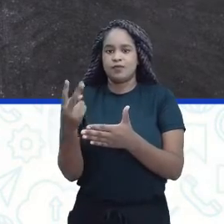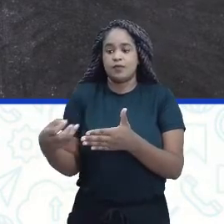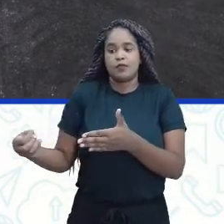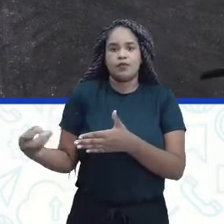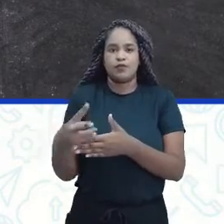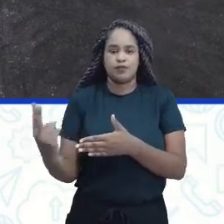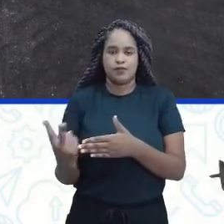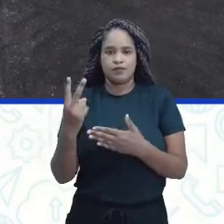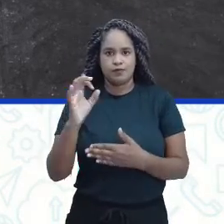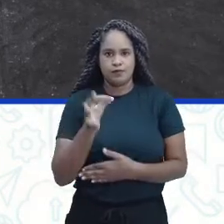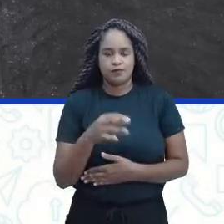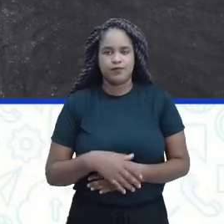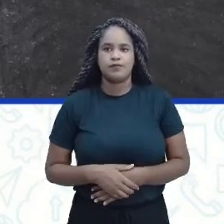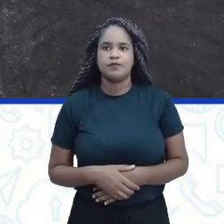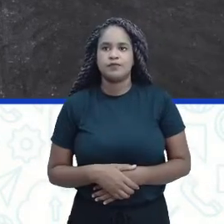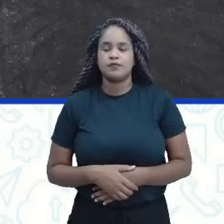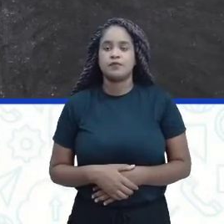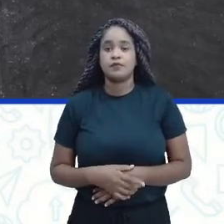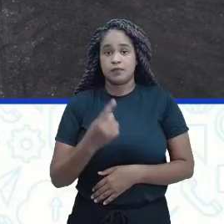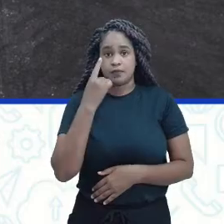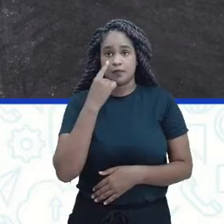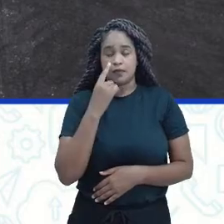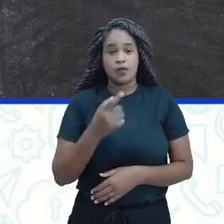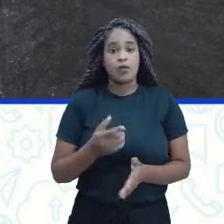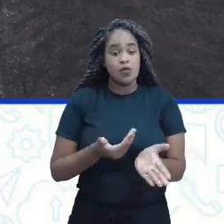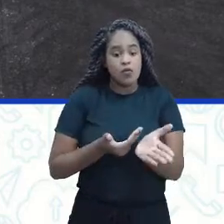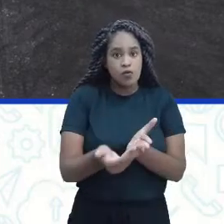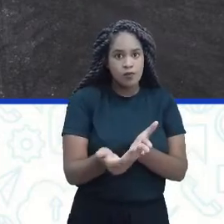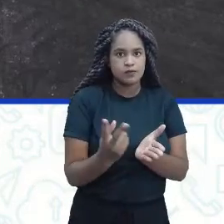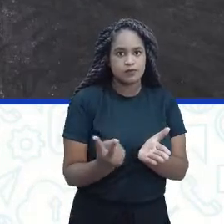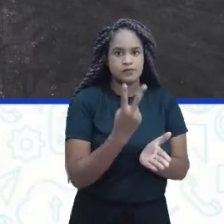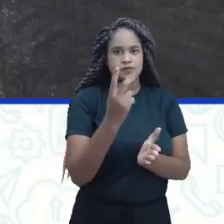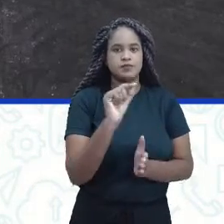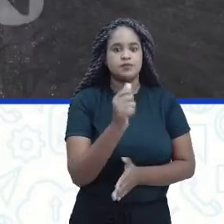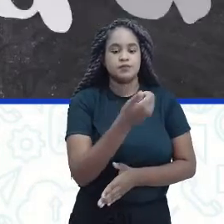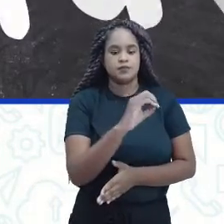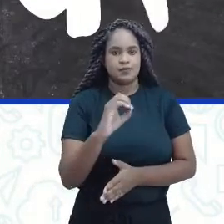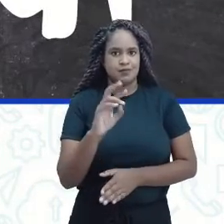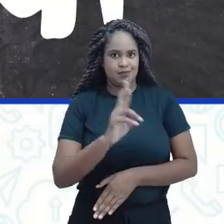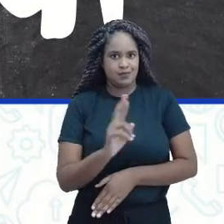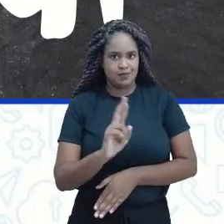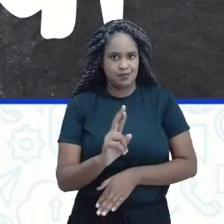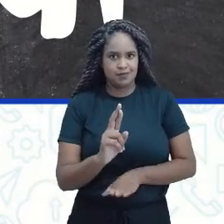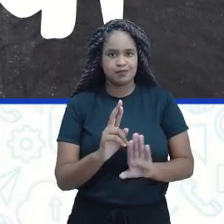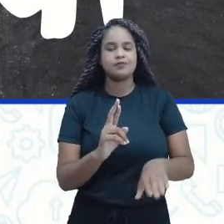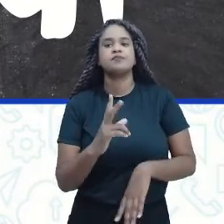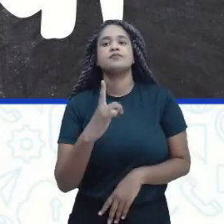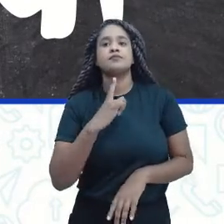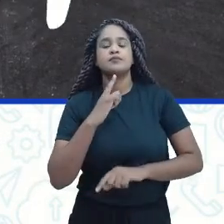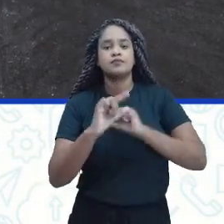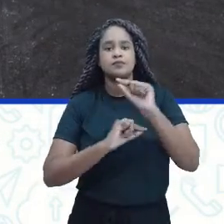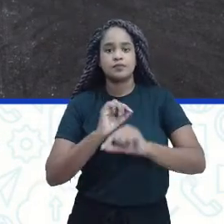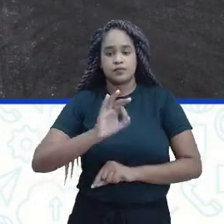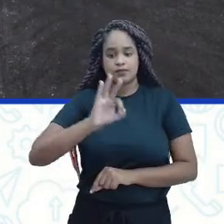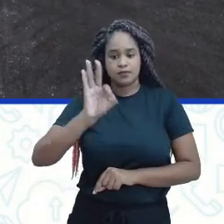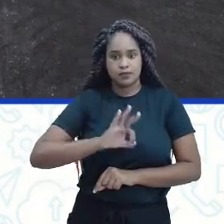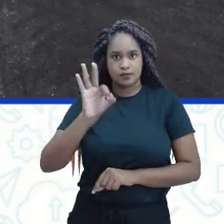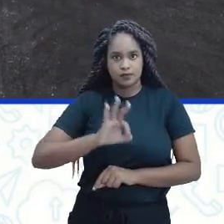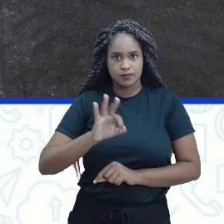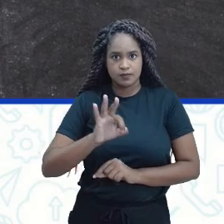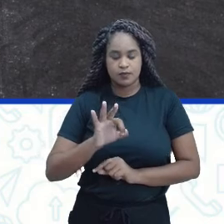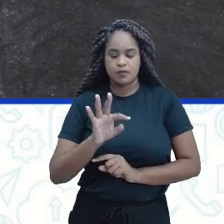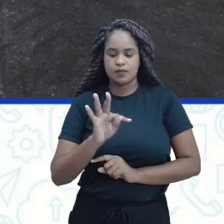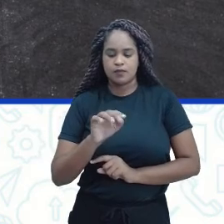relação, tá? Então, observa, meu valor inicial é R$100. A gente tem essa ideia da taxa percentual sendo